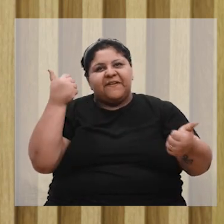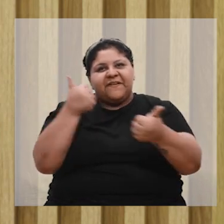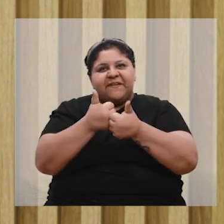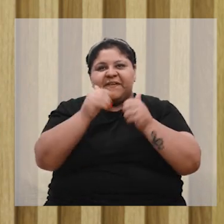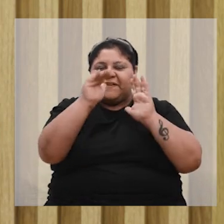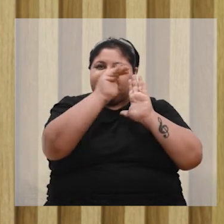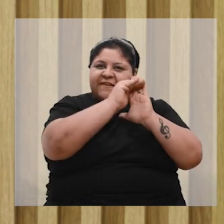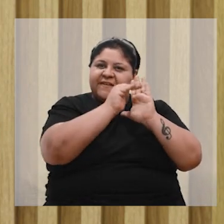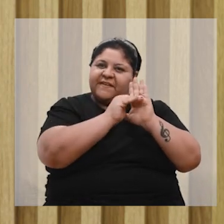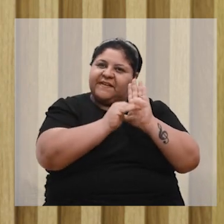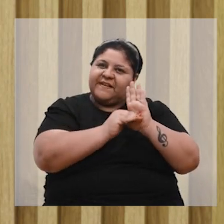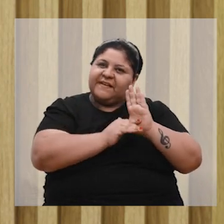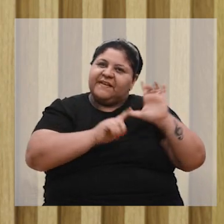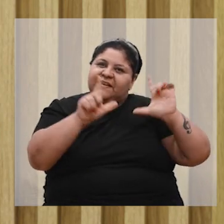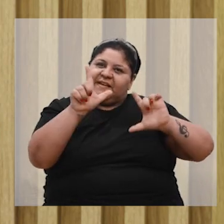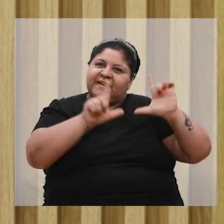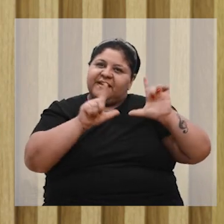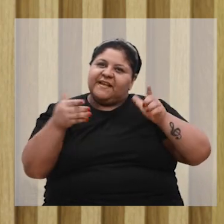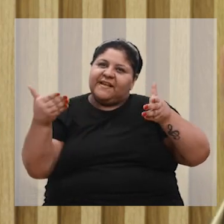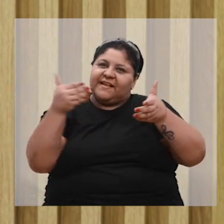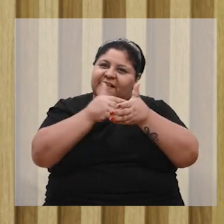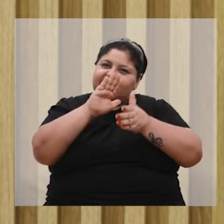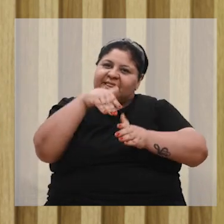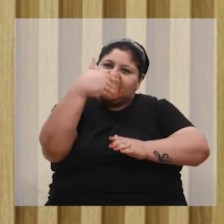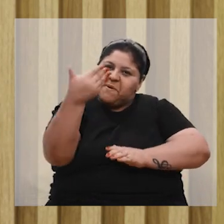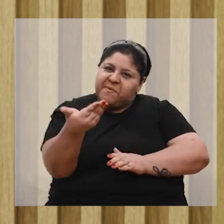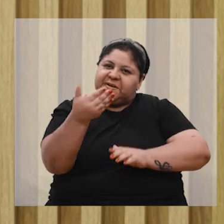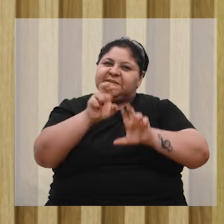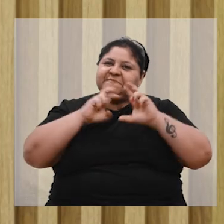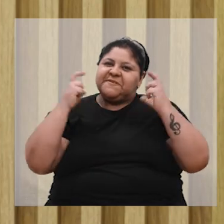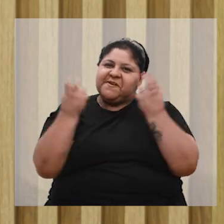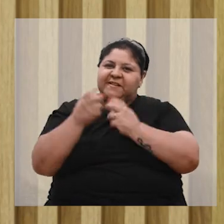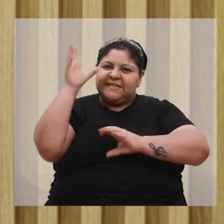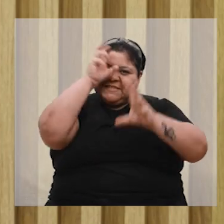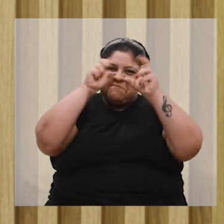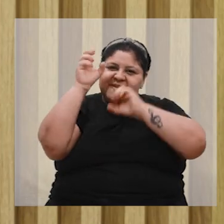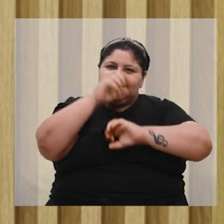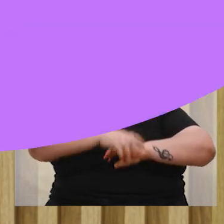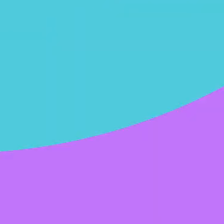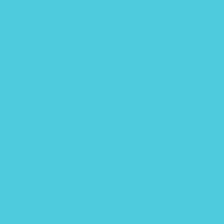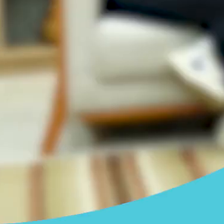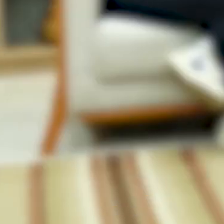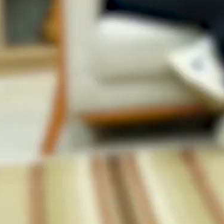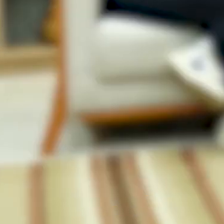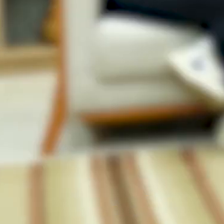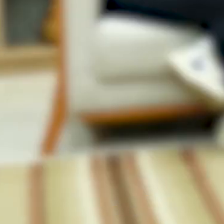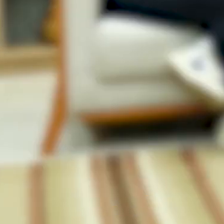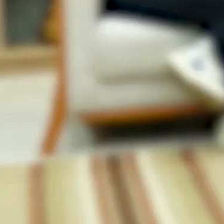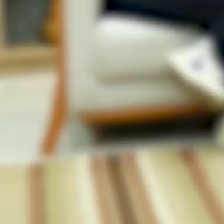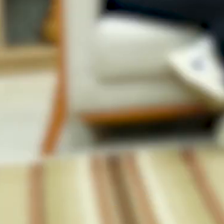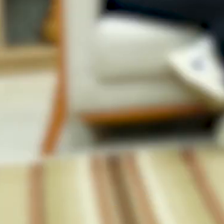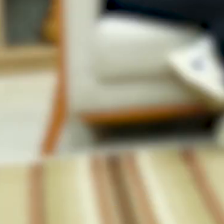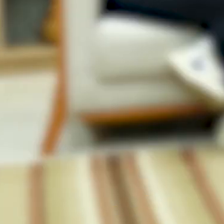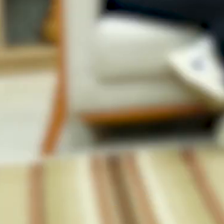conosco na programação da TV Câmara e até a próxima Roda de Saberes. Bye.